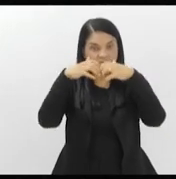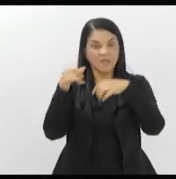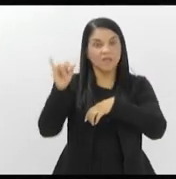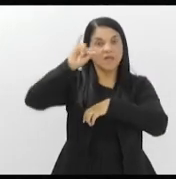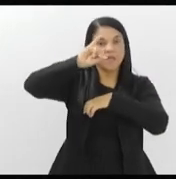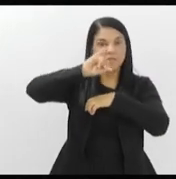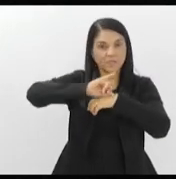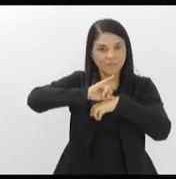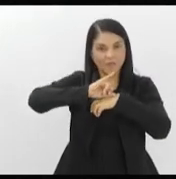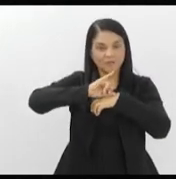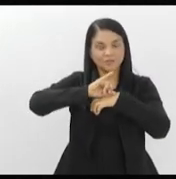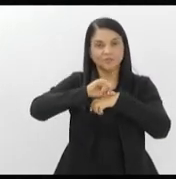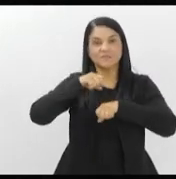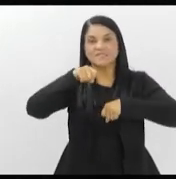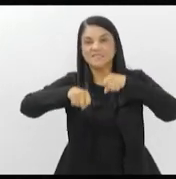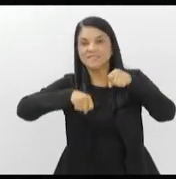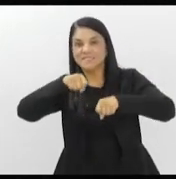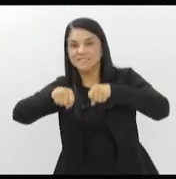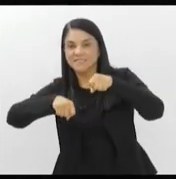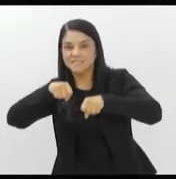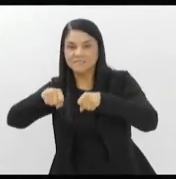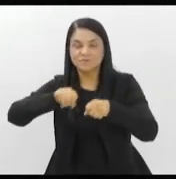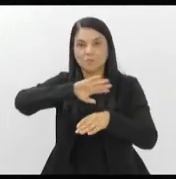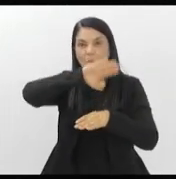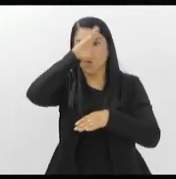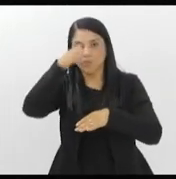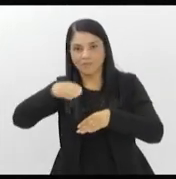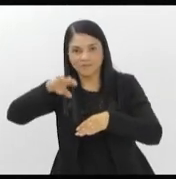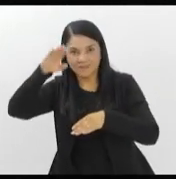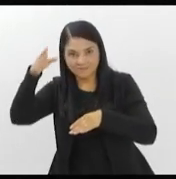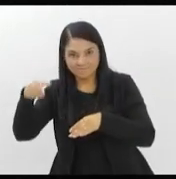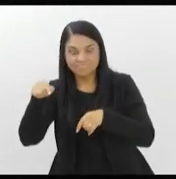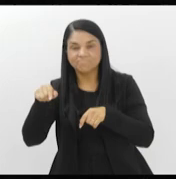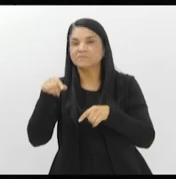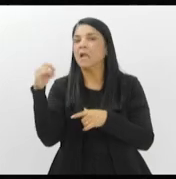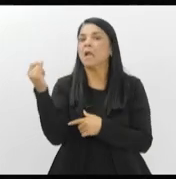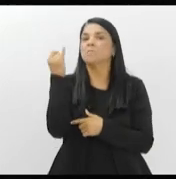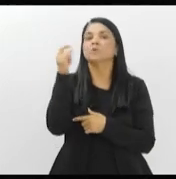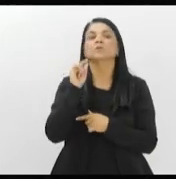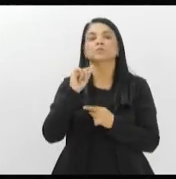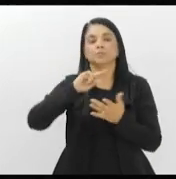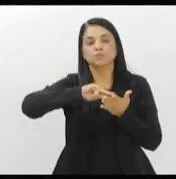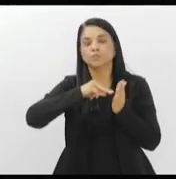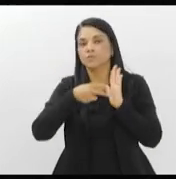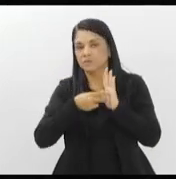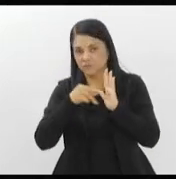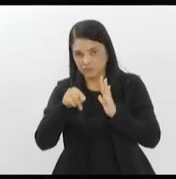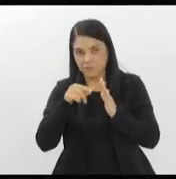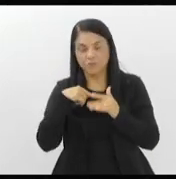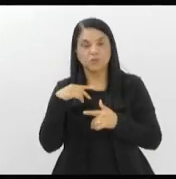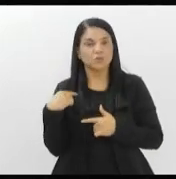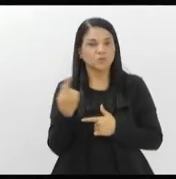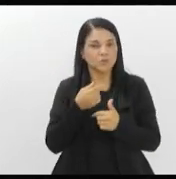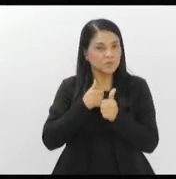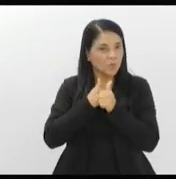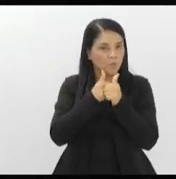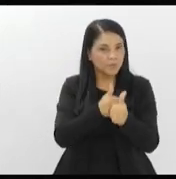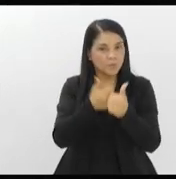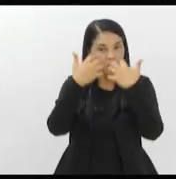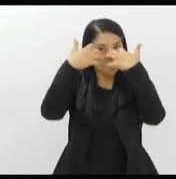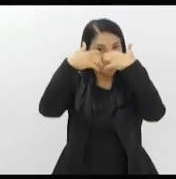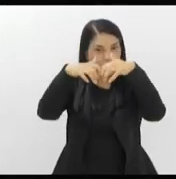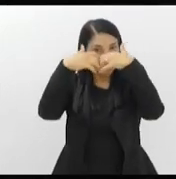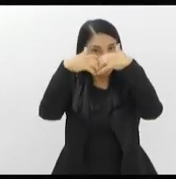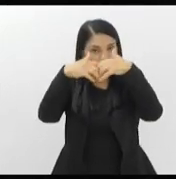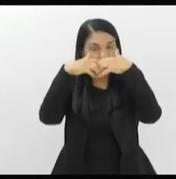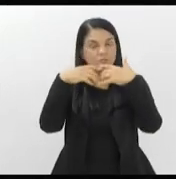de montanha. Qual a importância disso, deputada Tia Ju? Todos nós sabemos e acompanhamos o quanto Petrópolis